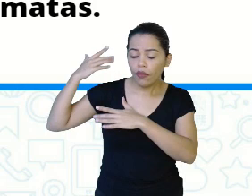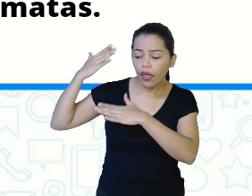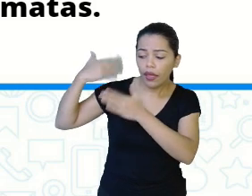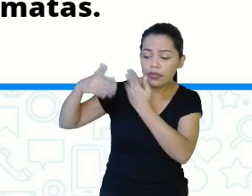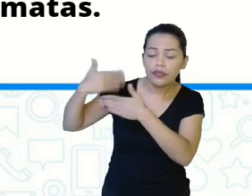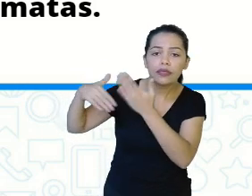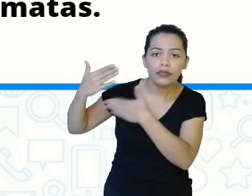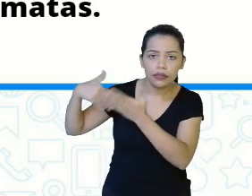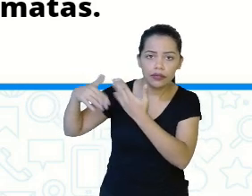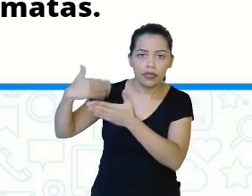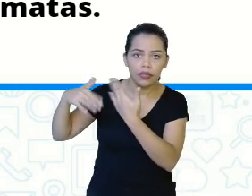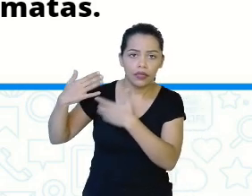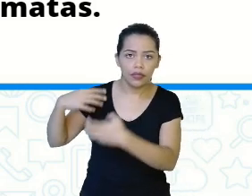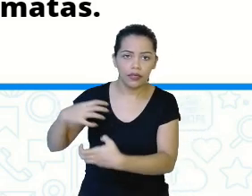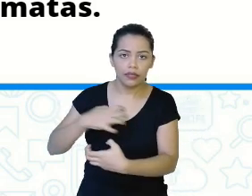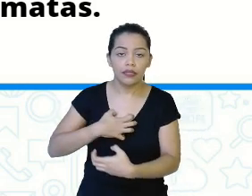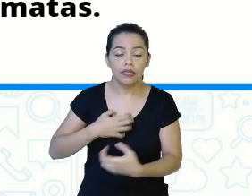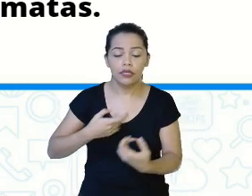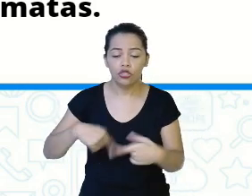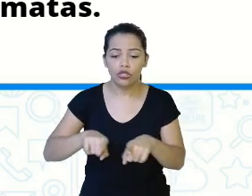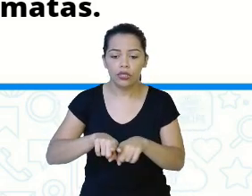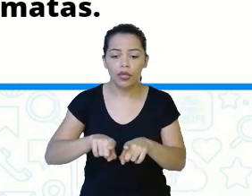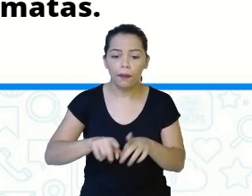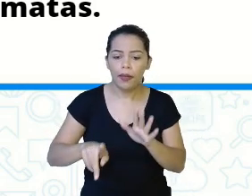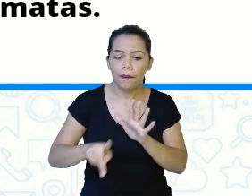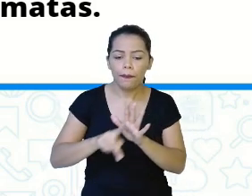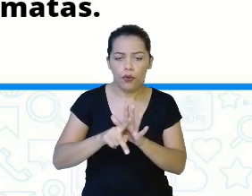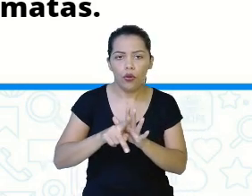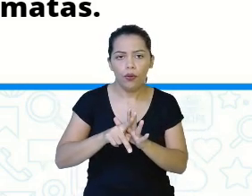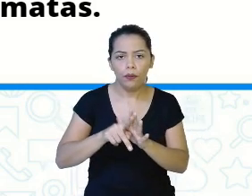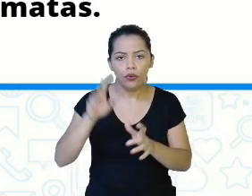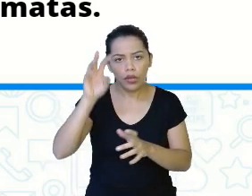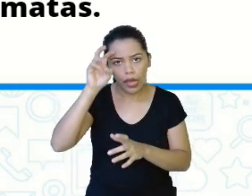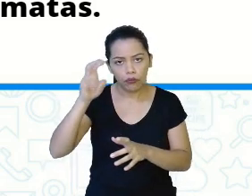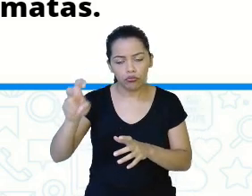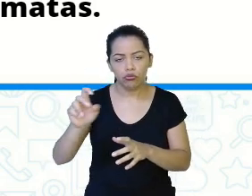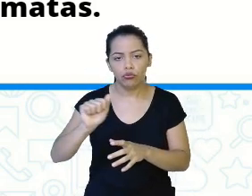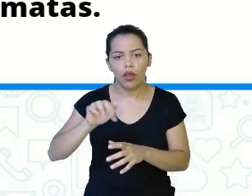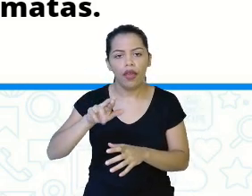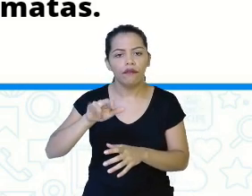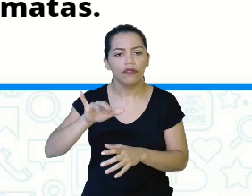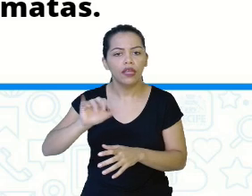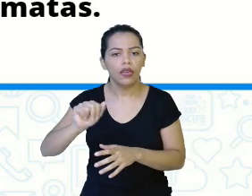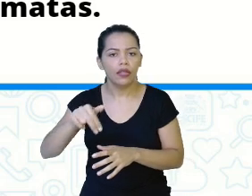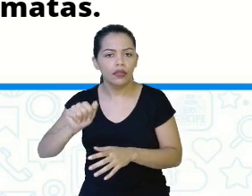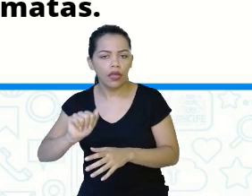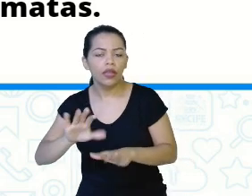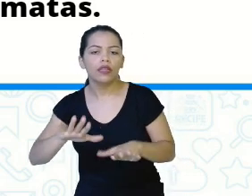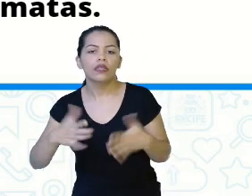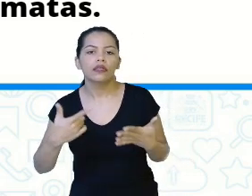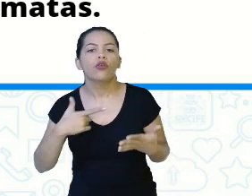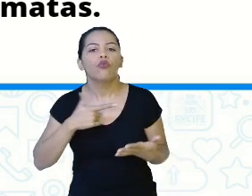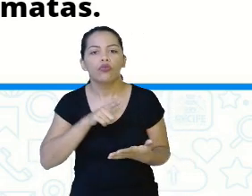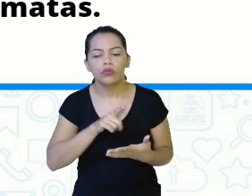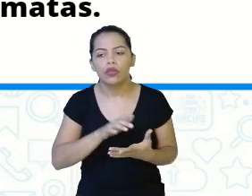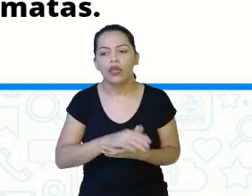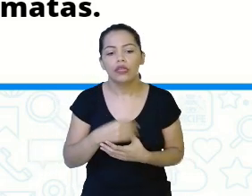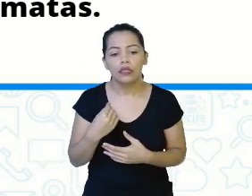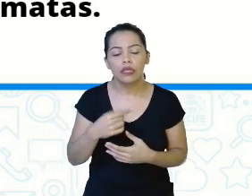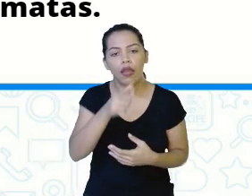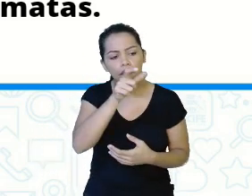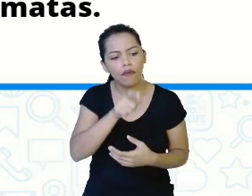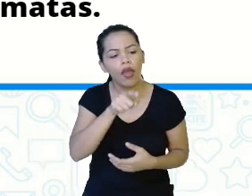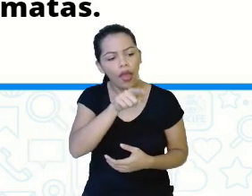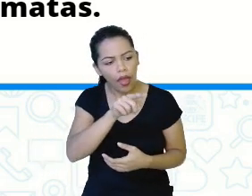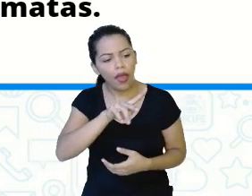A origem comum dos remanescentes de quilombos é a ancestralidade africana de negros escravizados que fugiram da crueldade da escravidão